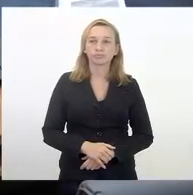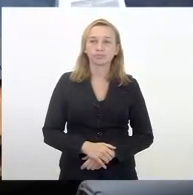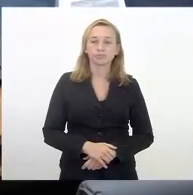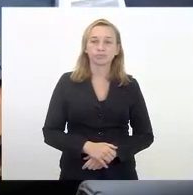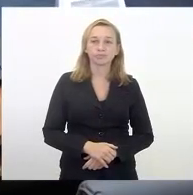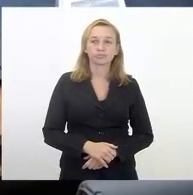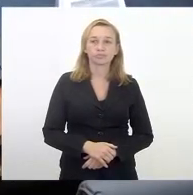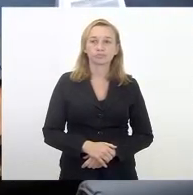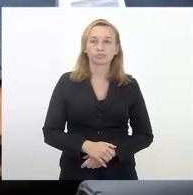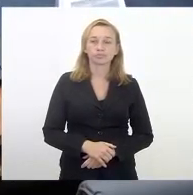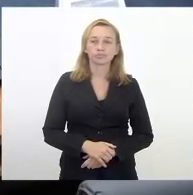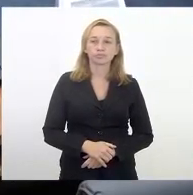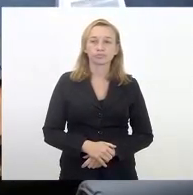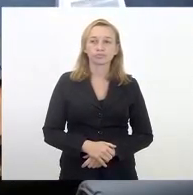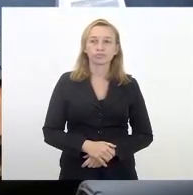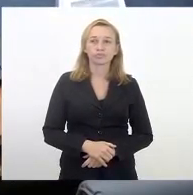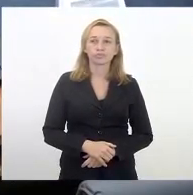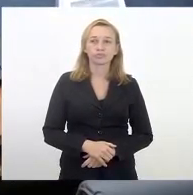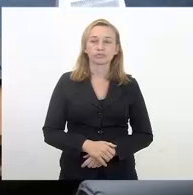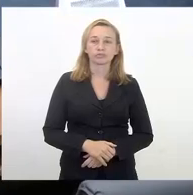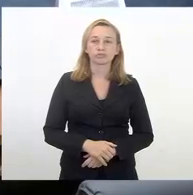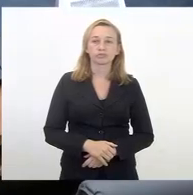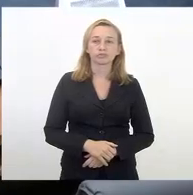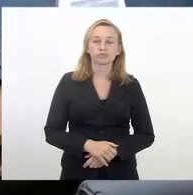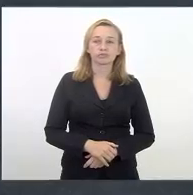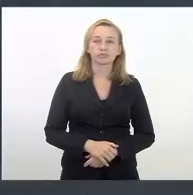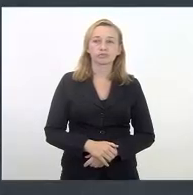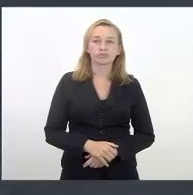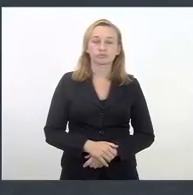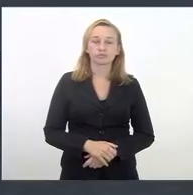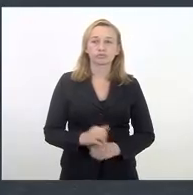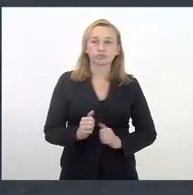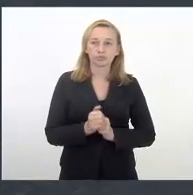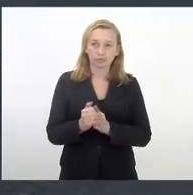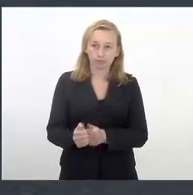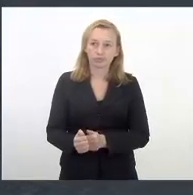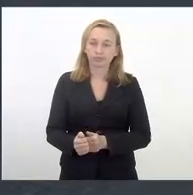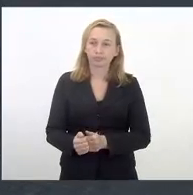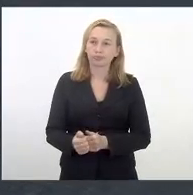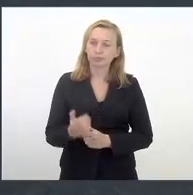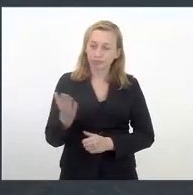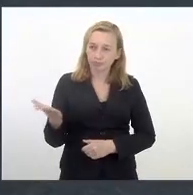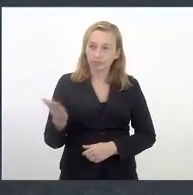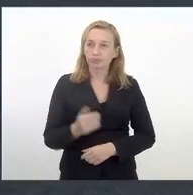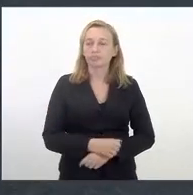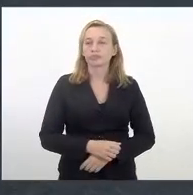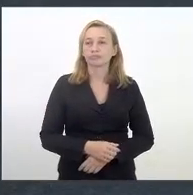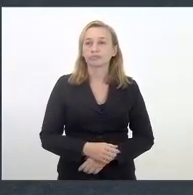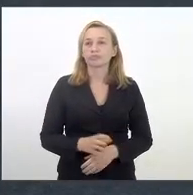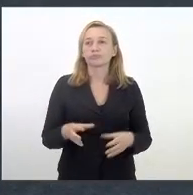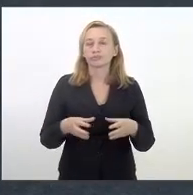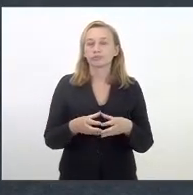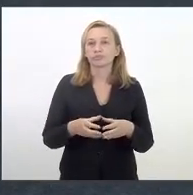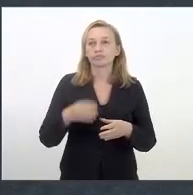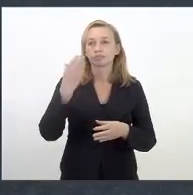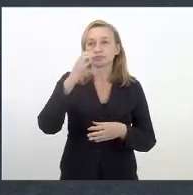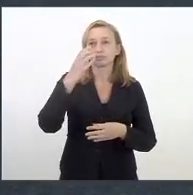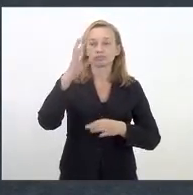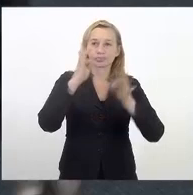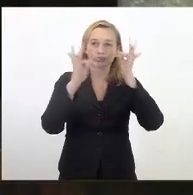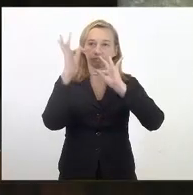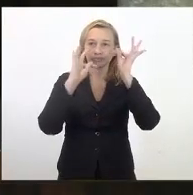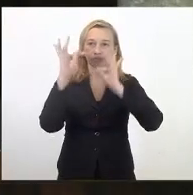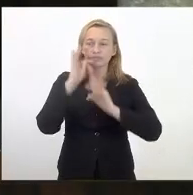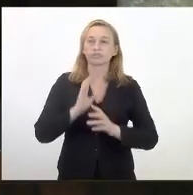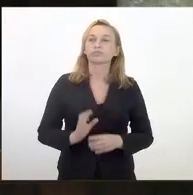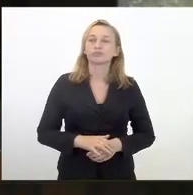E aí e vai acompanhar o brilhante parecer bem formulado da comissão de ciência e tecnologia